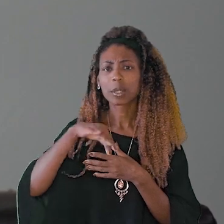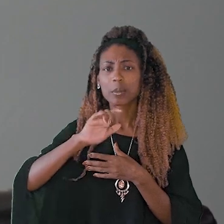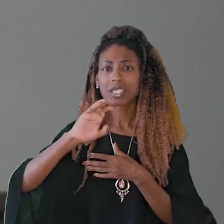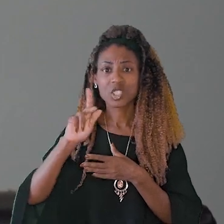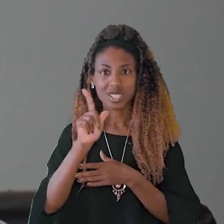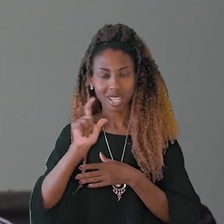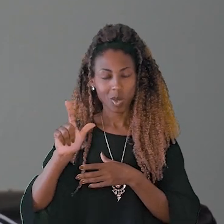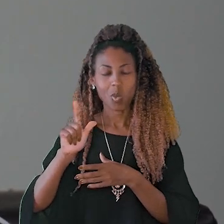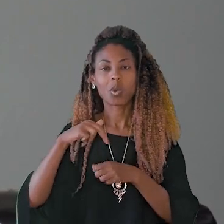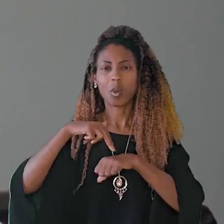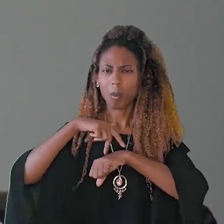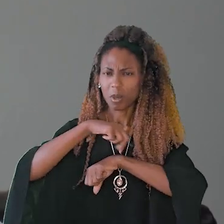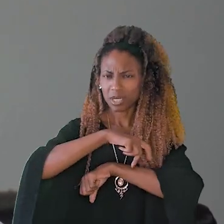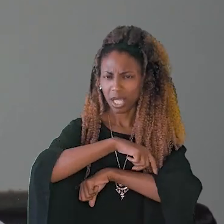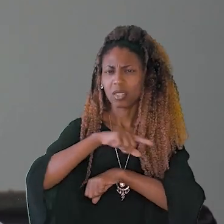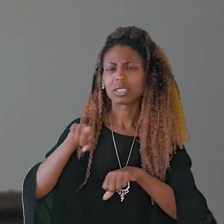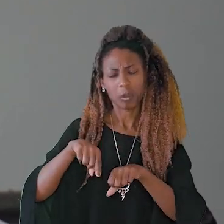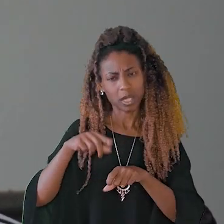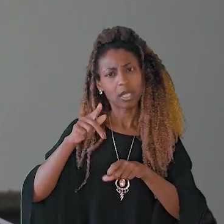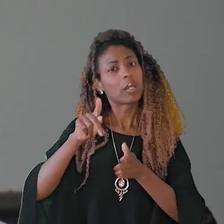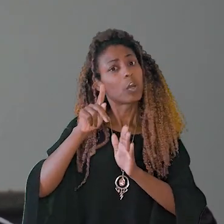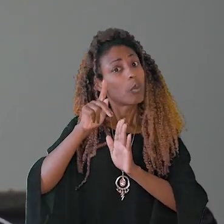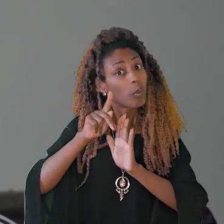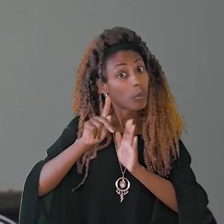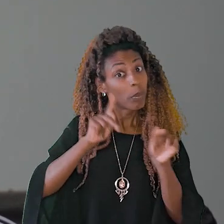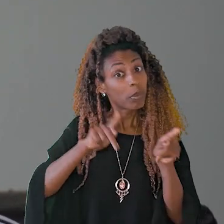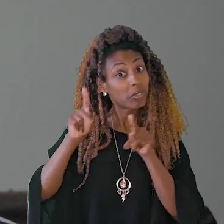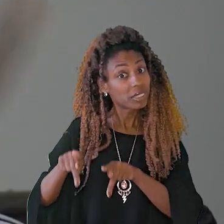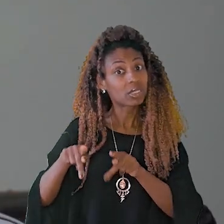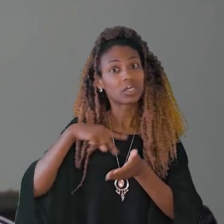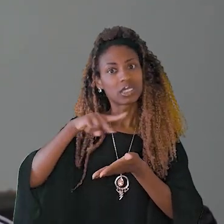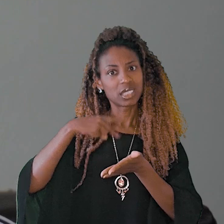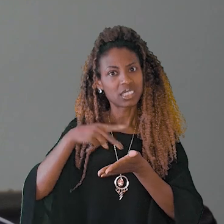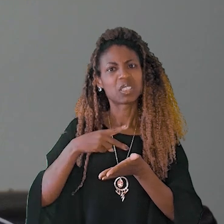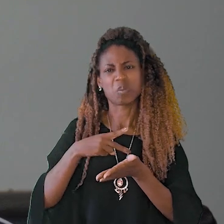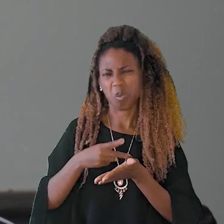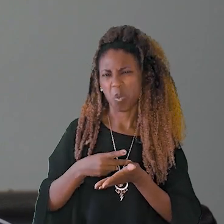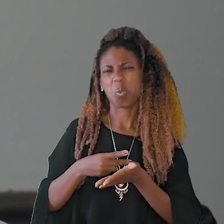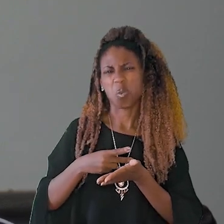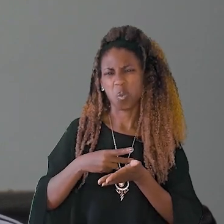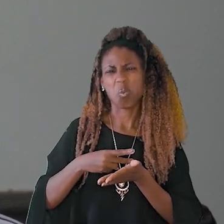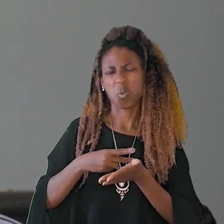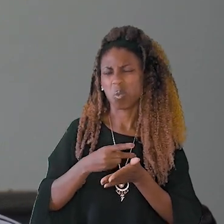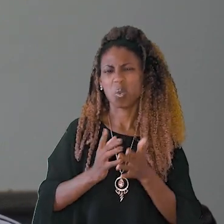o Michel, que foi o meu primeiro professor de dança. Pra quem não sabe, Michel é uma grande potencialidade da dança aqui em